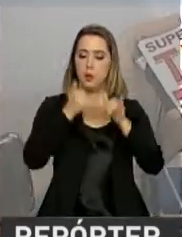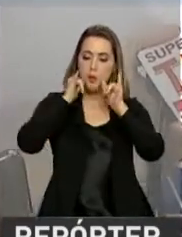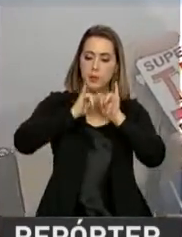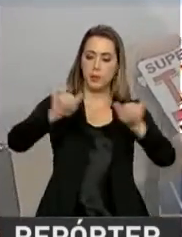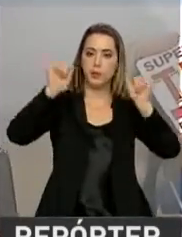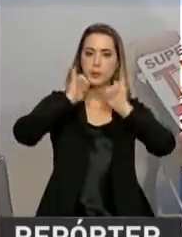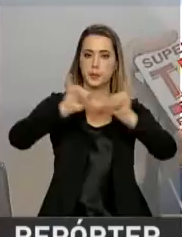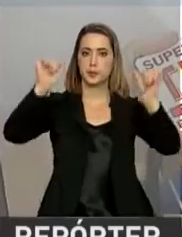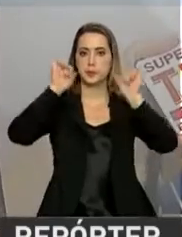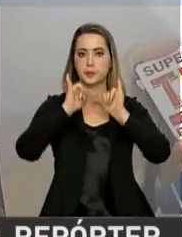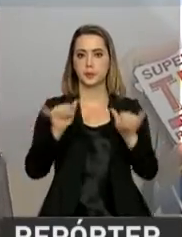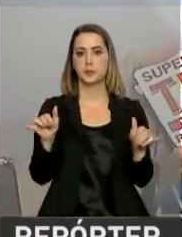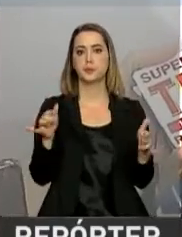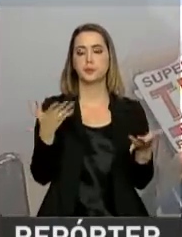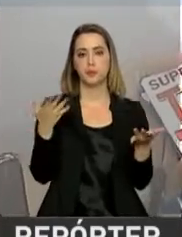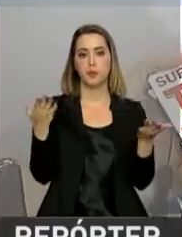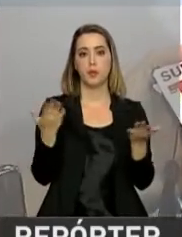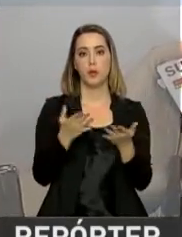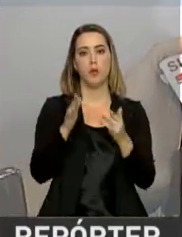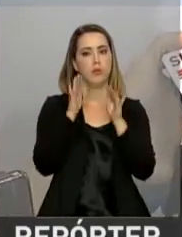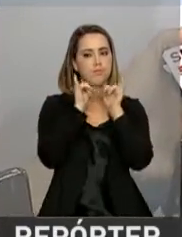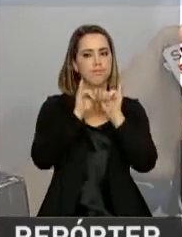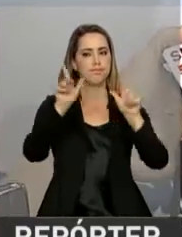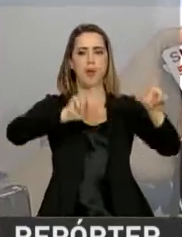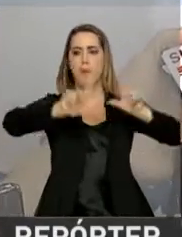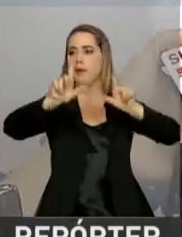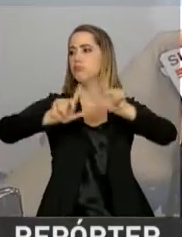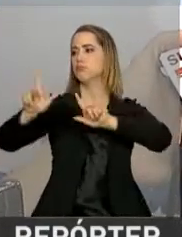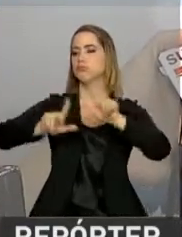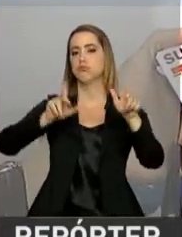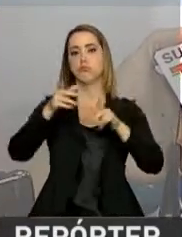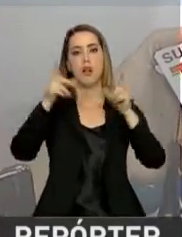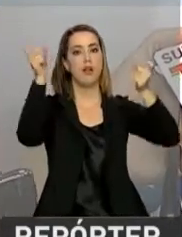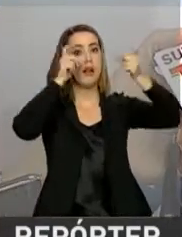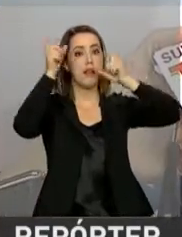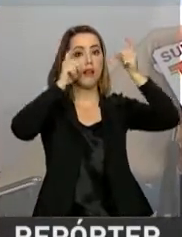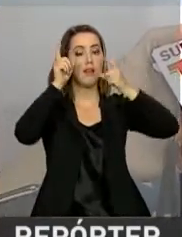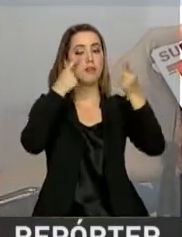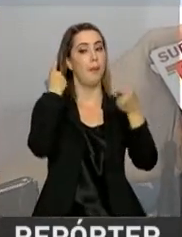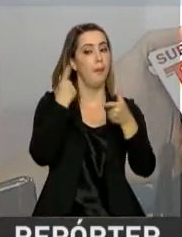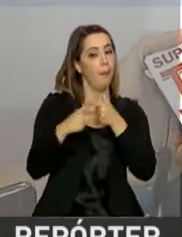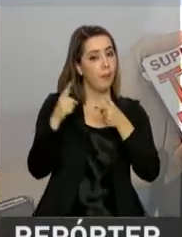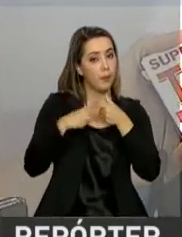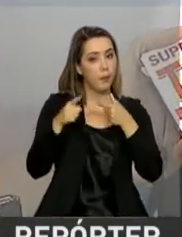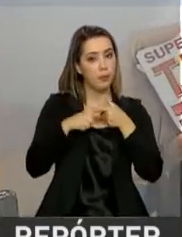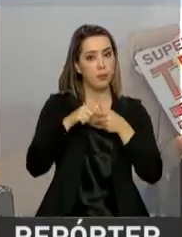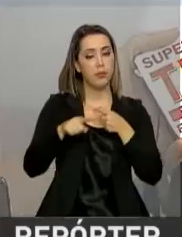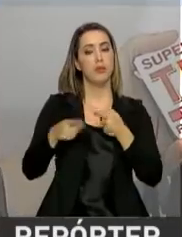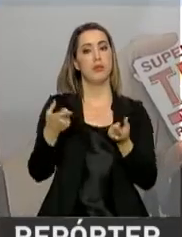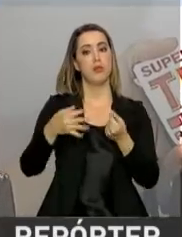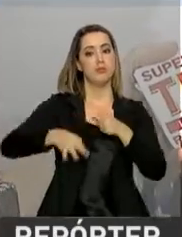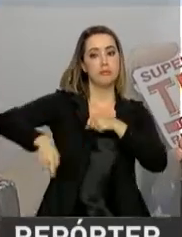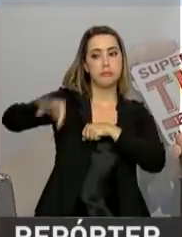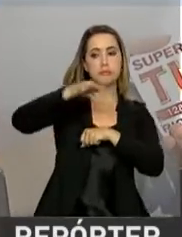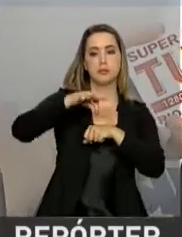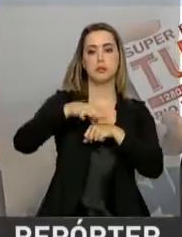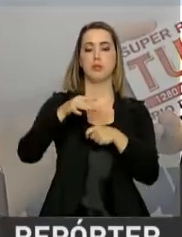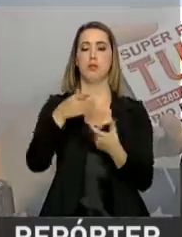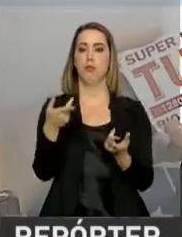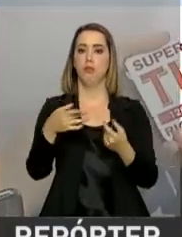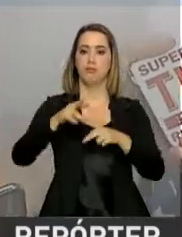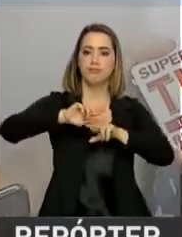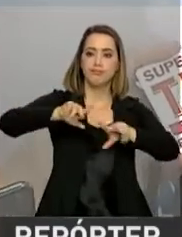ampla de mídia para alertar as pessoas sobre as consequências da infecção por zika,